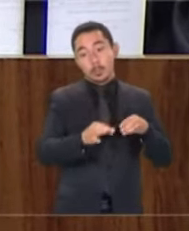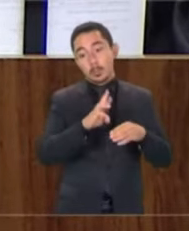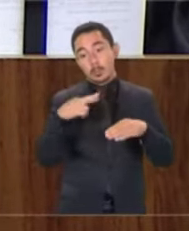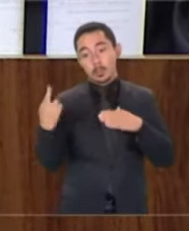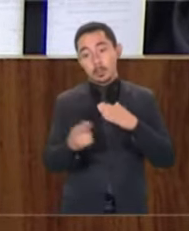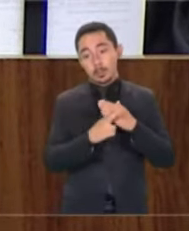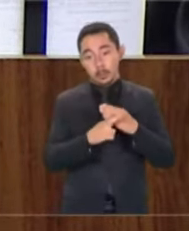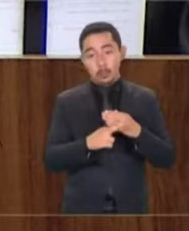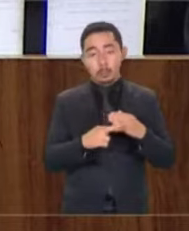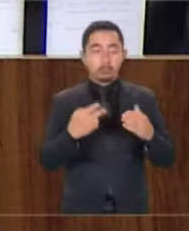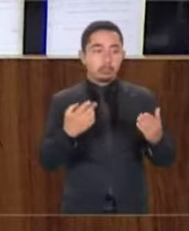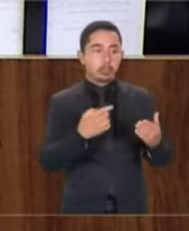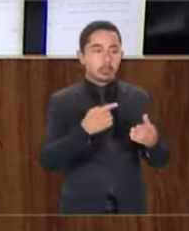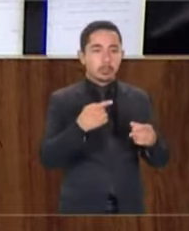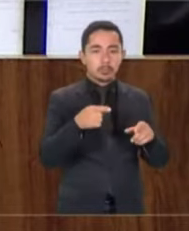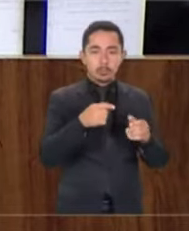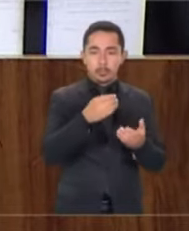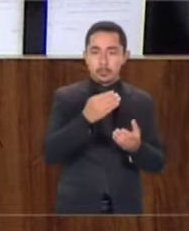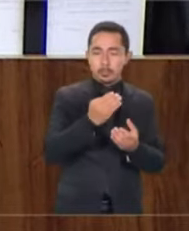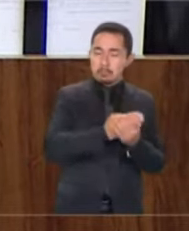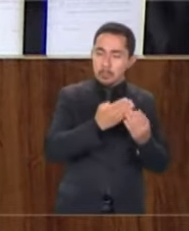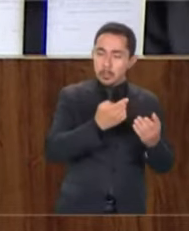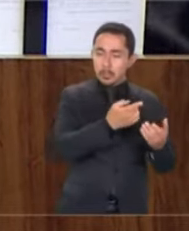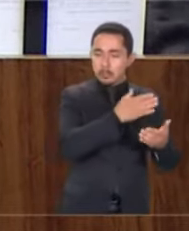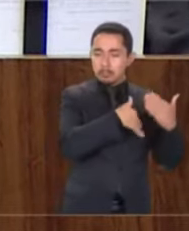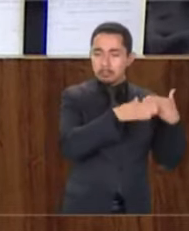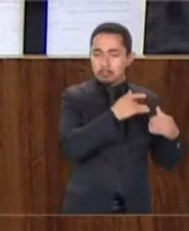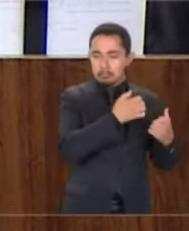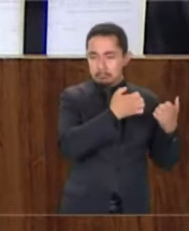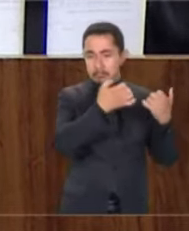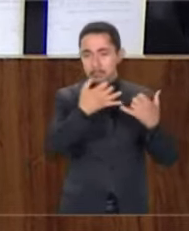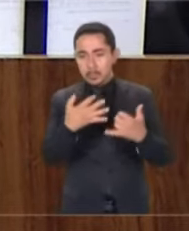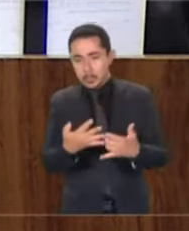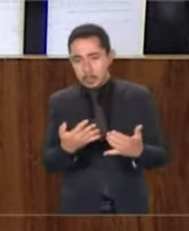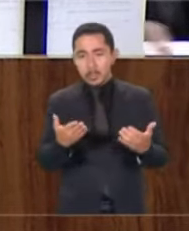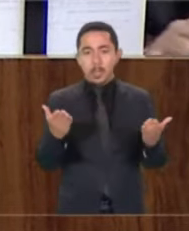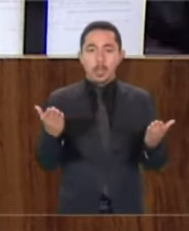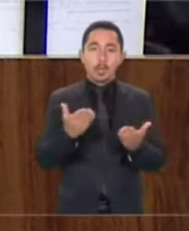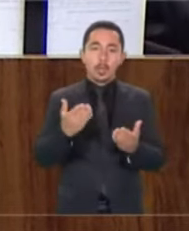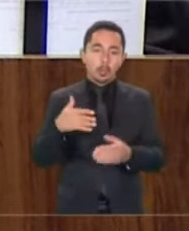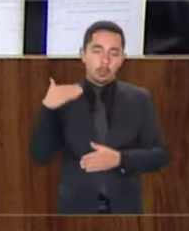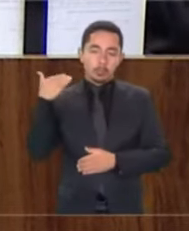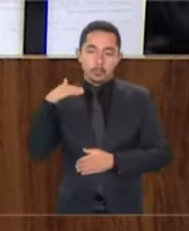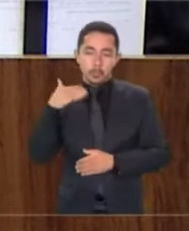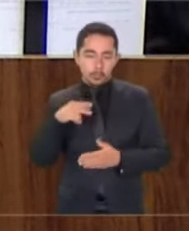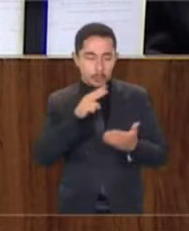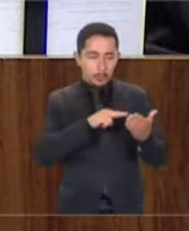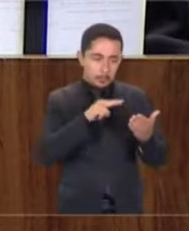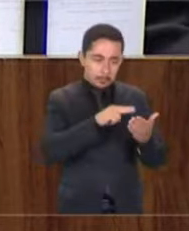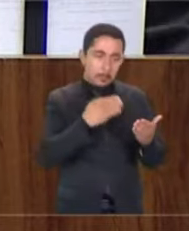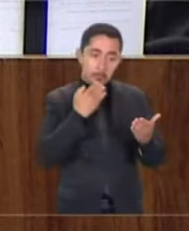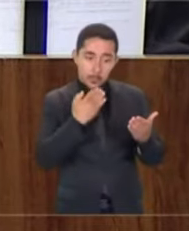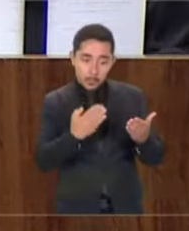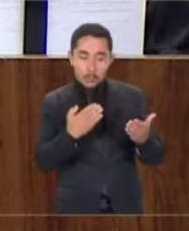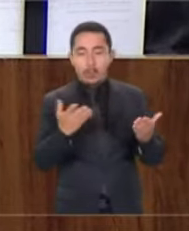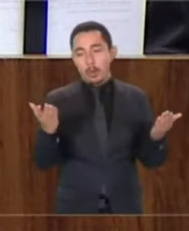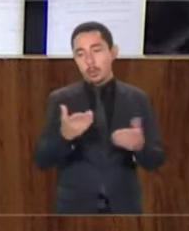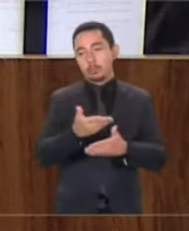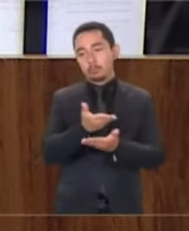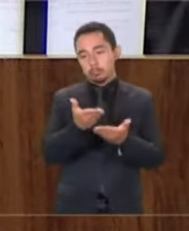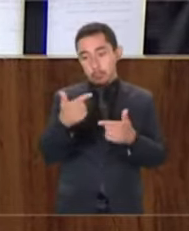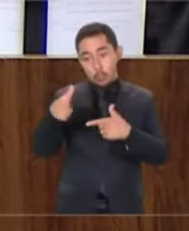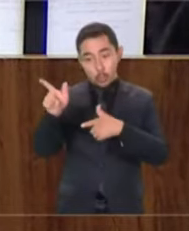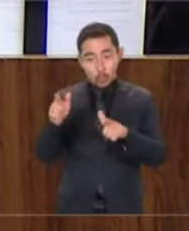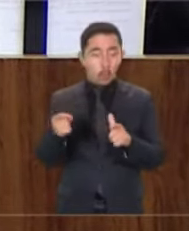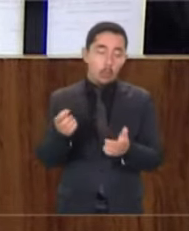na representação. Em seguida, antecipou o pedido de vista, a ministra Carmen Lúcia, aguardam os demais. Chamo a